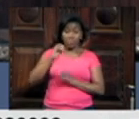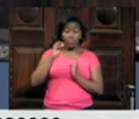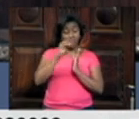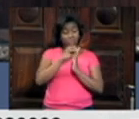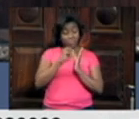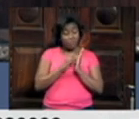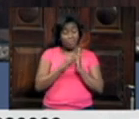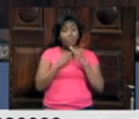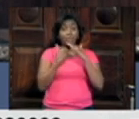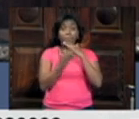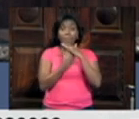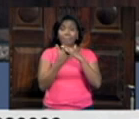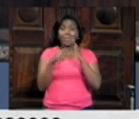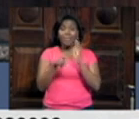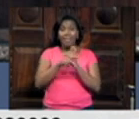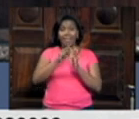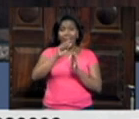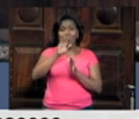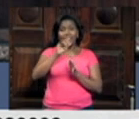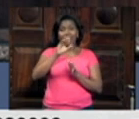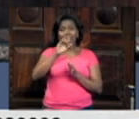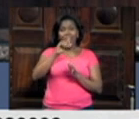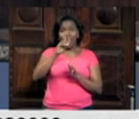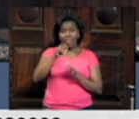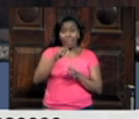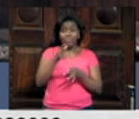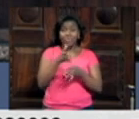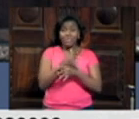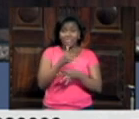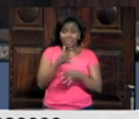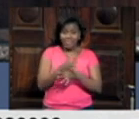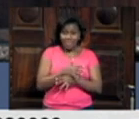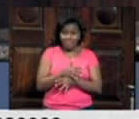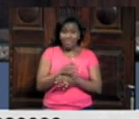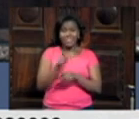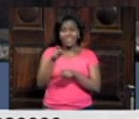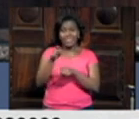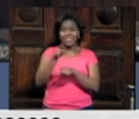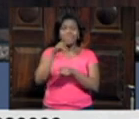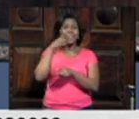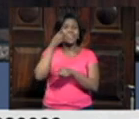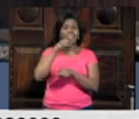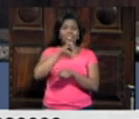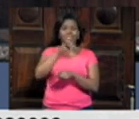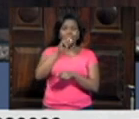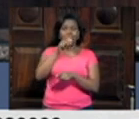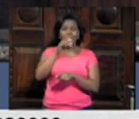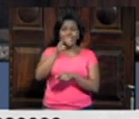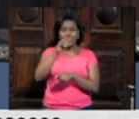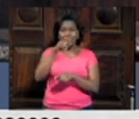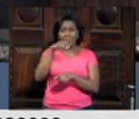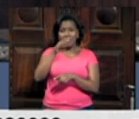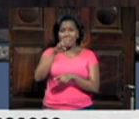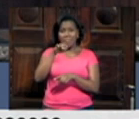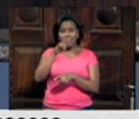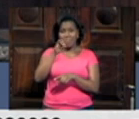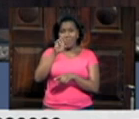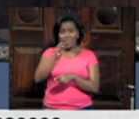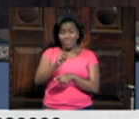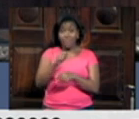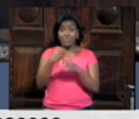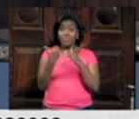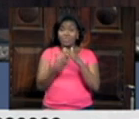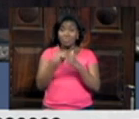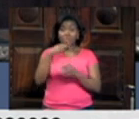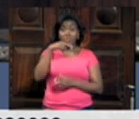empresa atacadista da cidade do nosso queridíssimo deputado Jânio Mendes, que é a empresa Nossa Senhora do